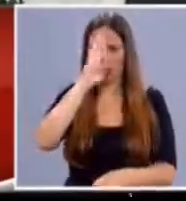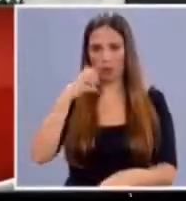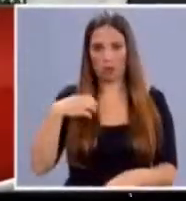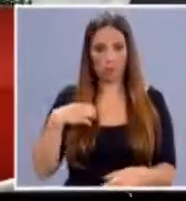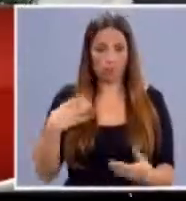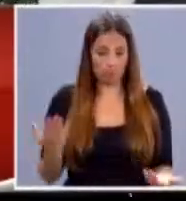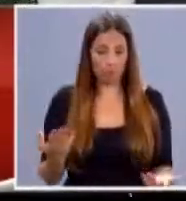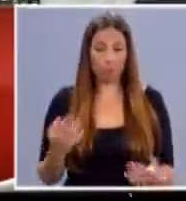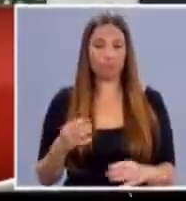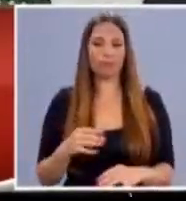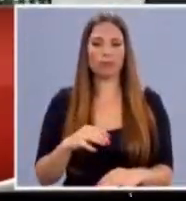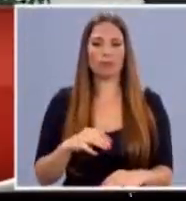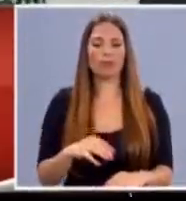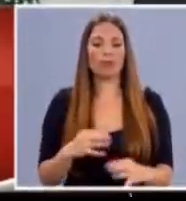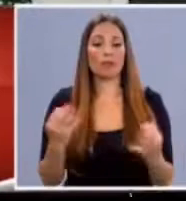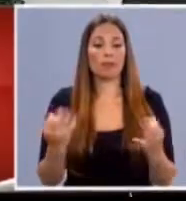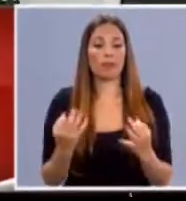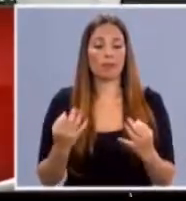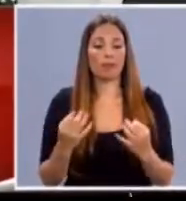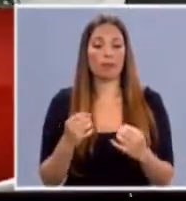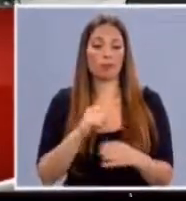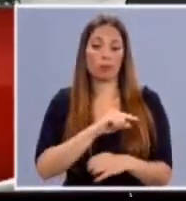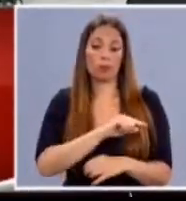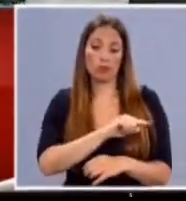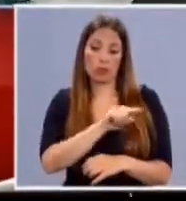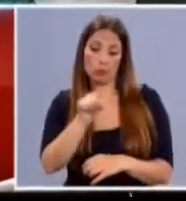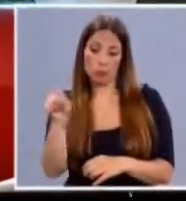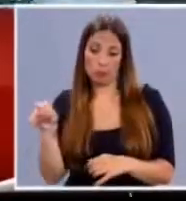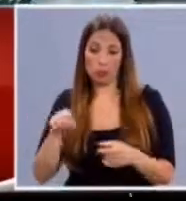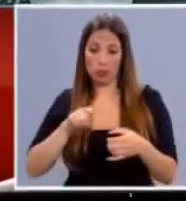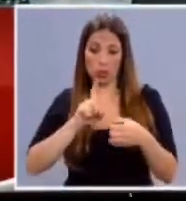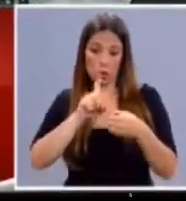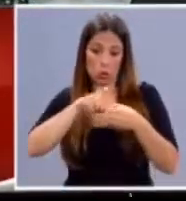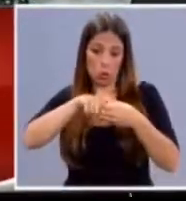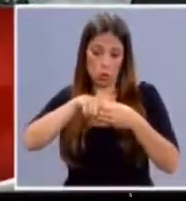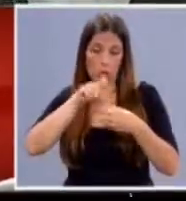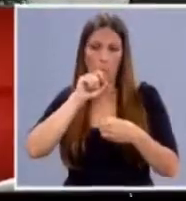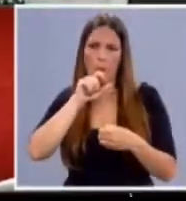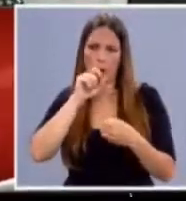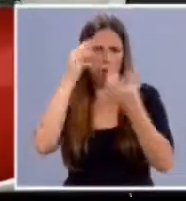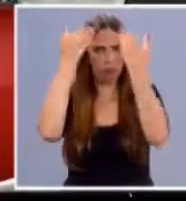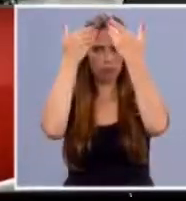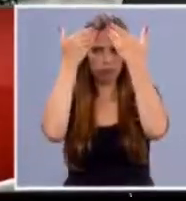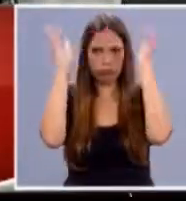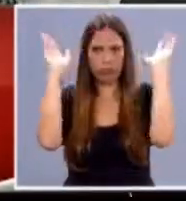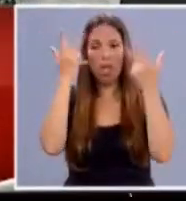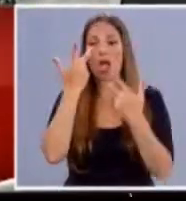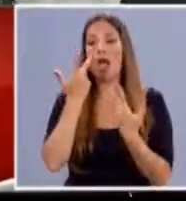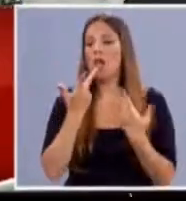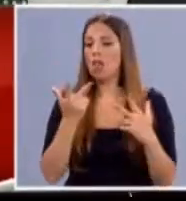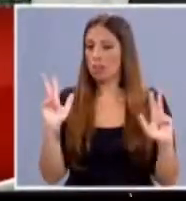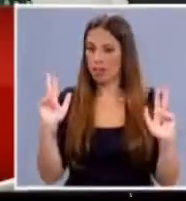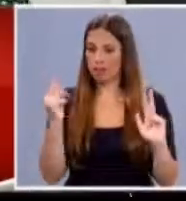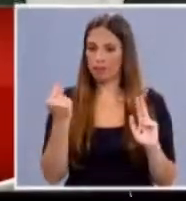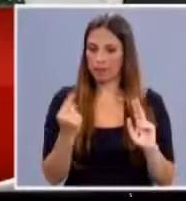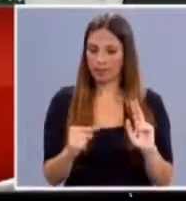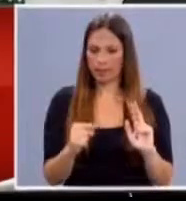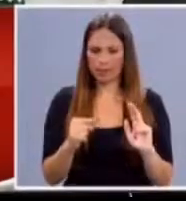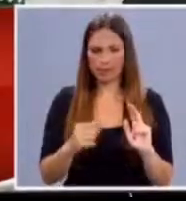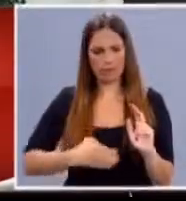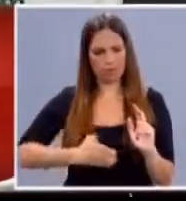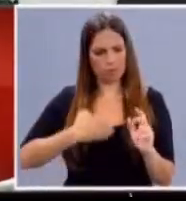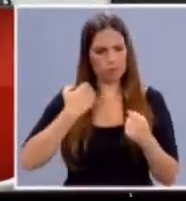que, efetivamente, eles possam, em total liberdade e uma afirmação da força